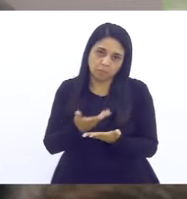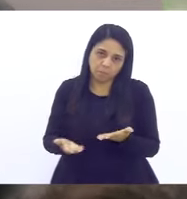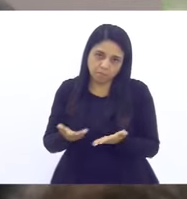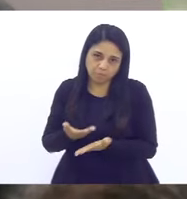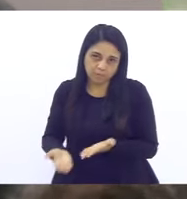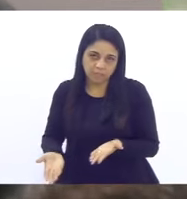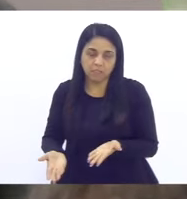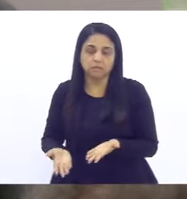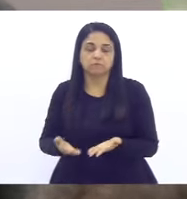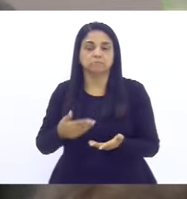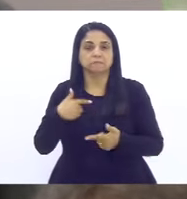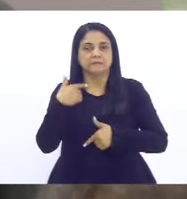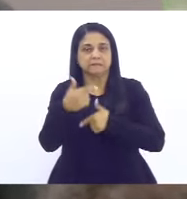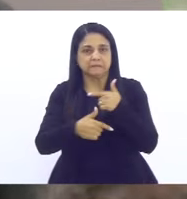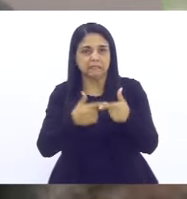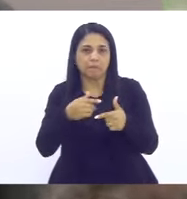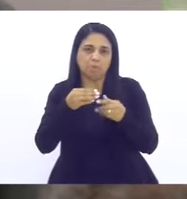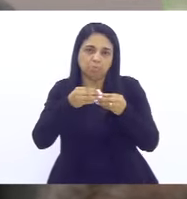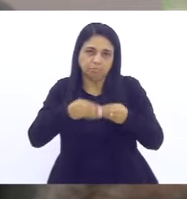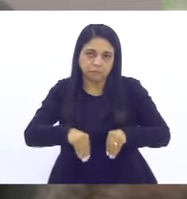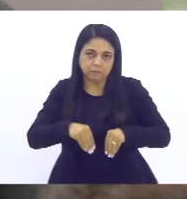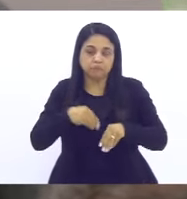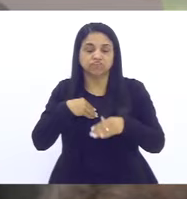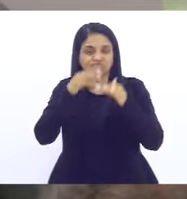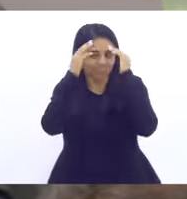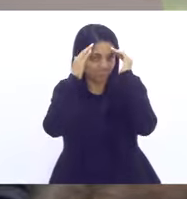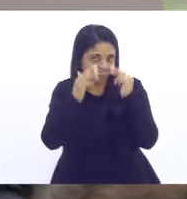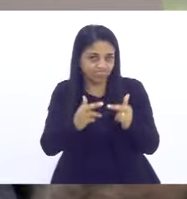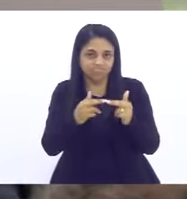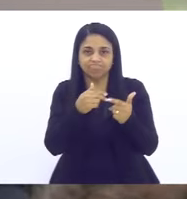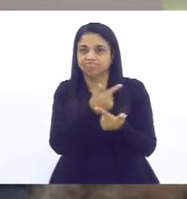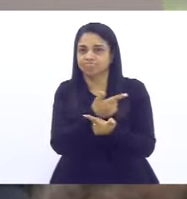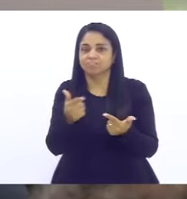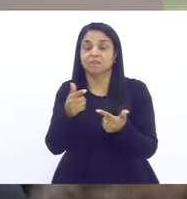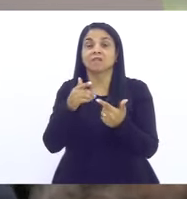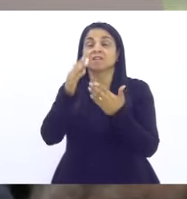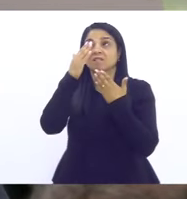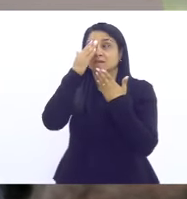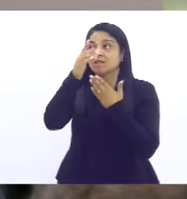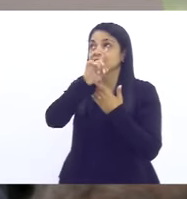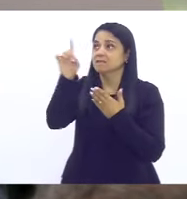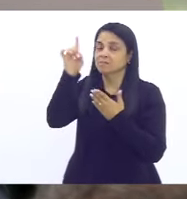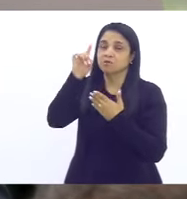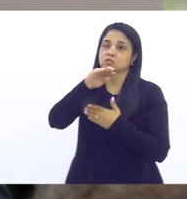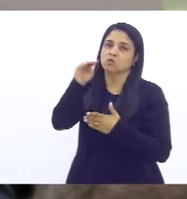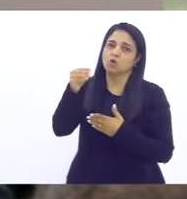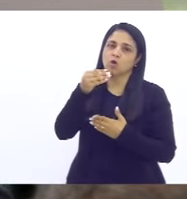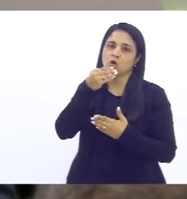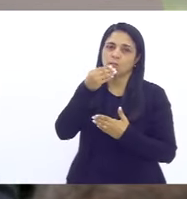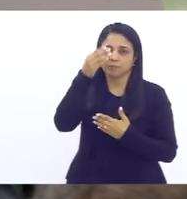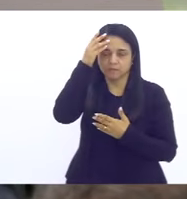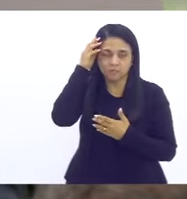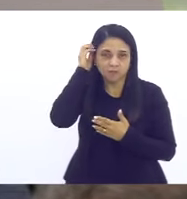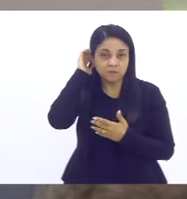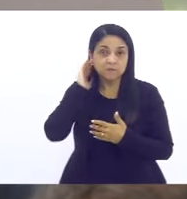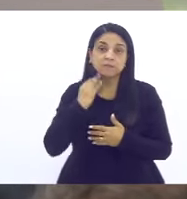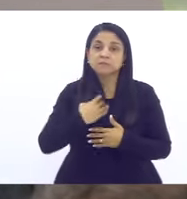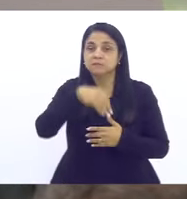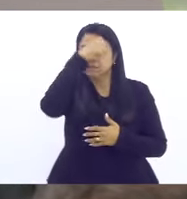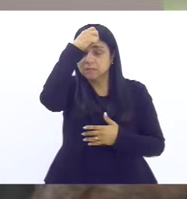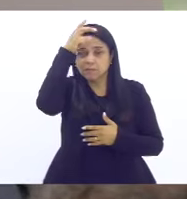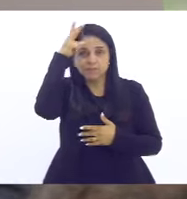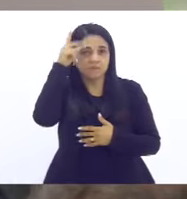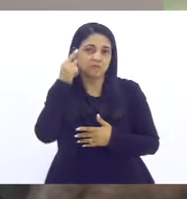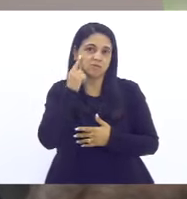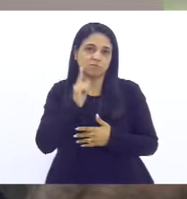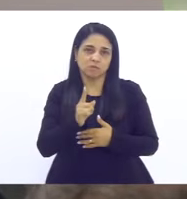desse serviço precário, desrespeitoso. Graças a Deus, estou tendo a oportunidade da minha prefeita talvez não saber e está aqui